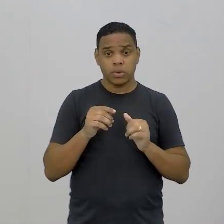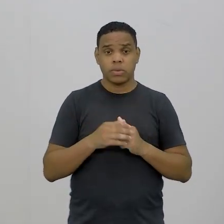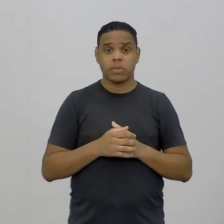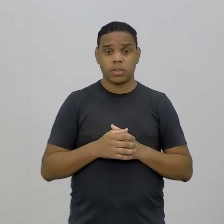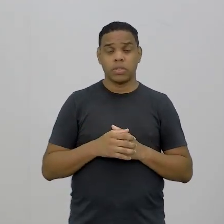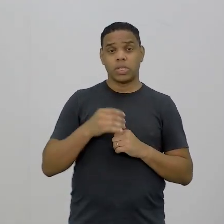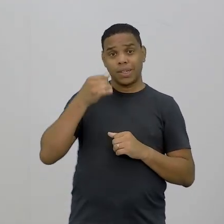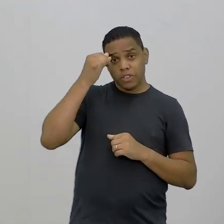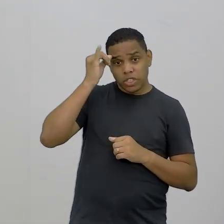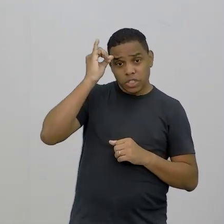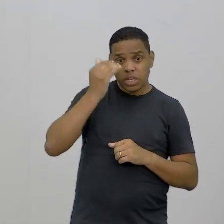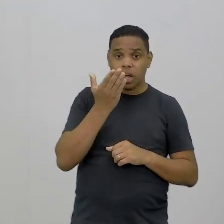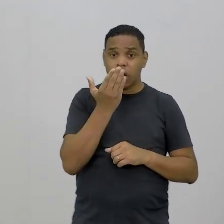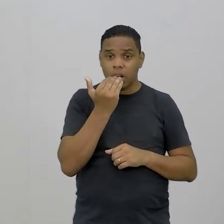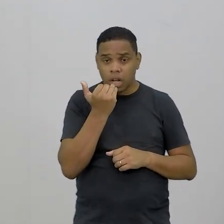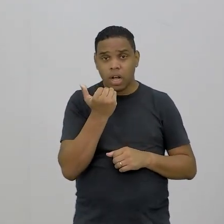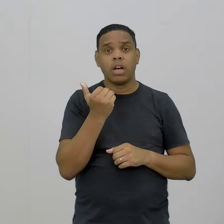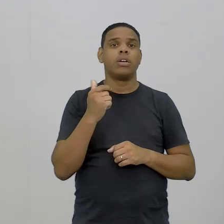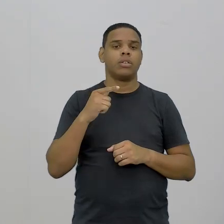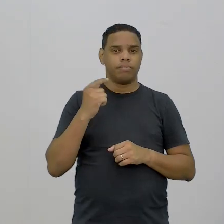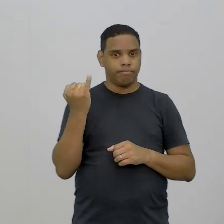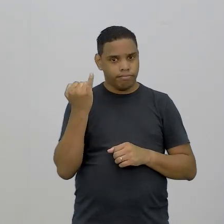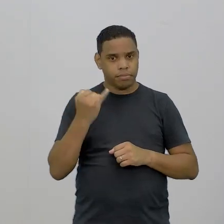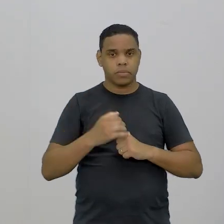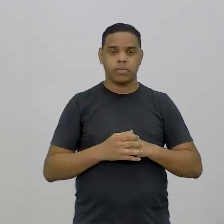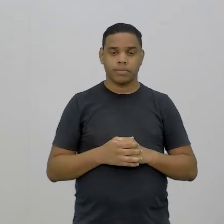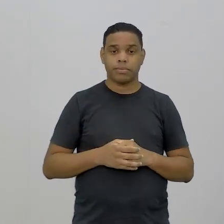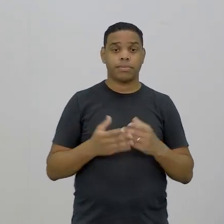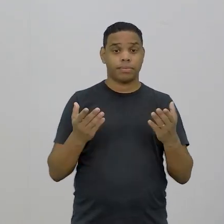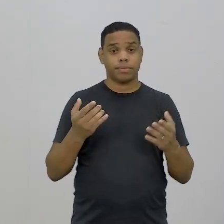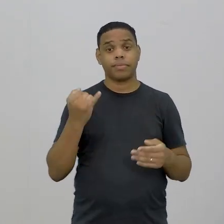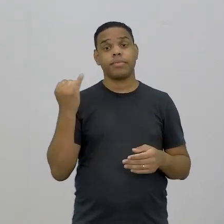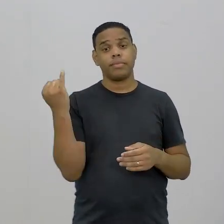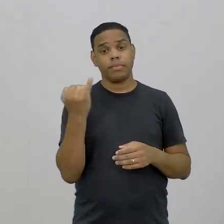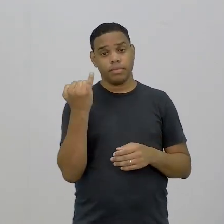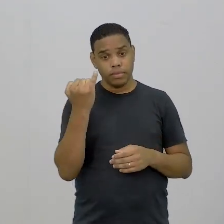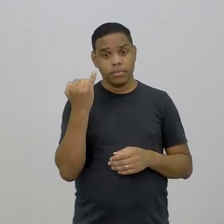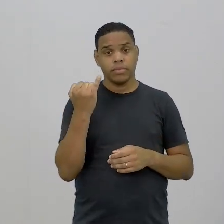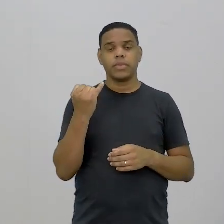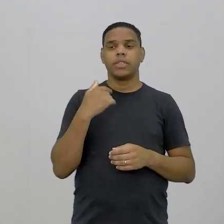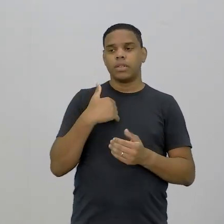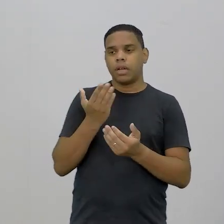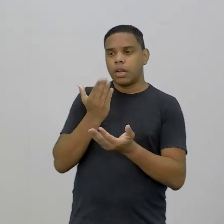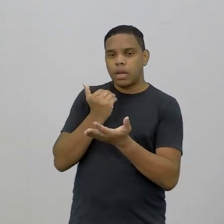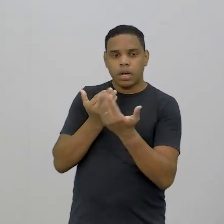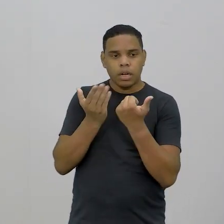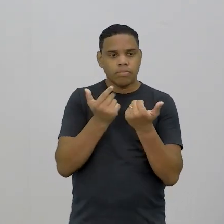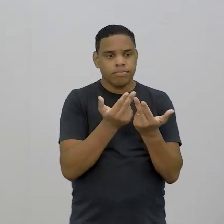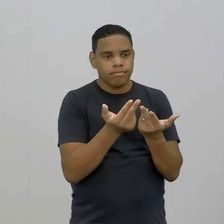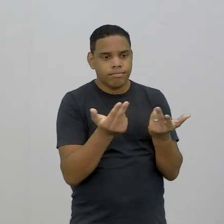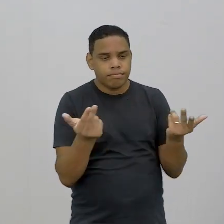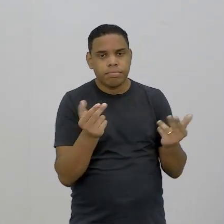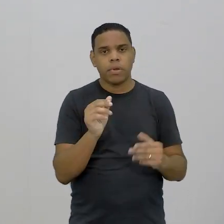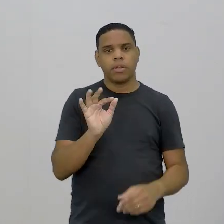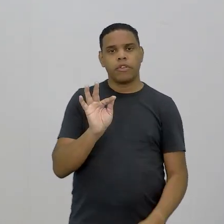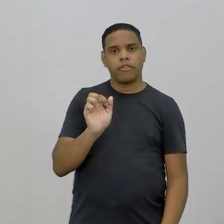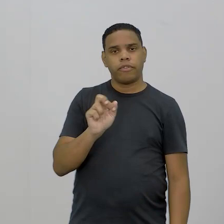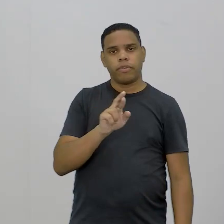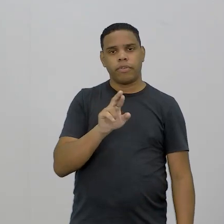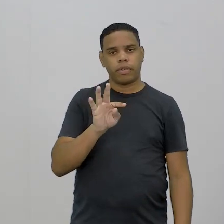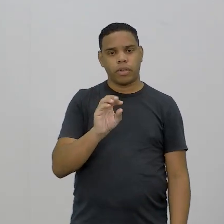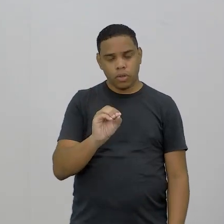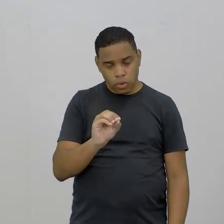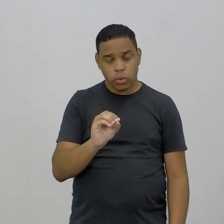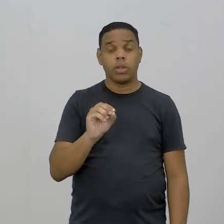do gado, né? Que vem mesmo do gado. Então, a importância aí da ingestão de ferro. E uma coisa que